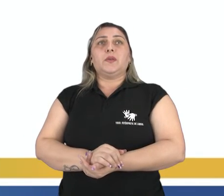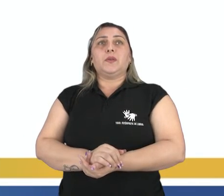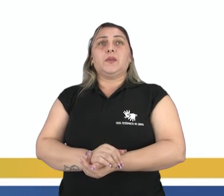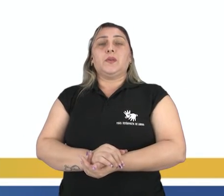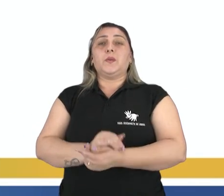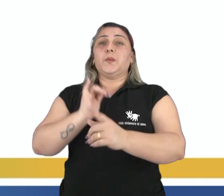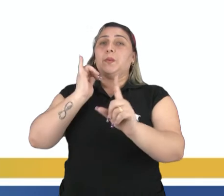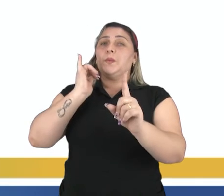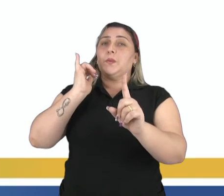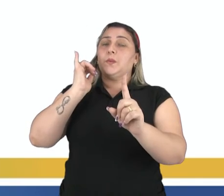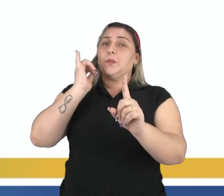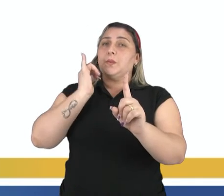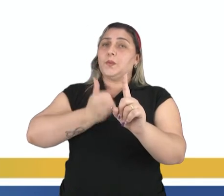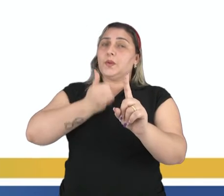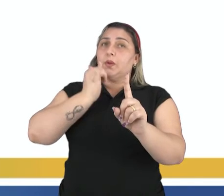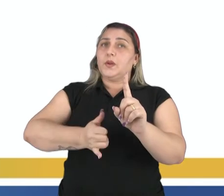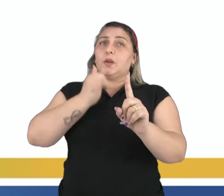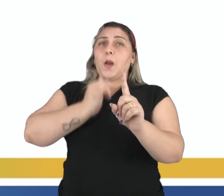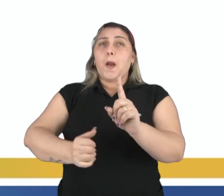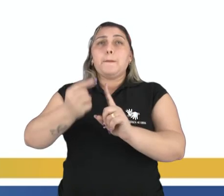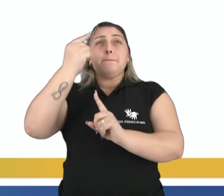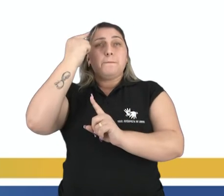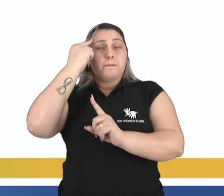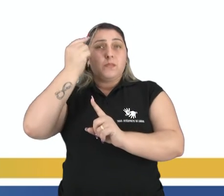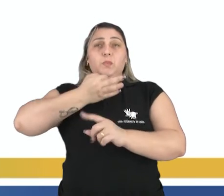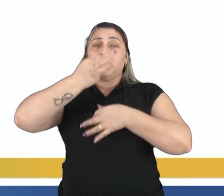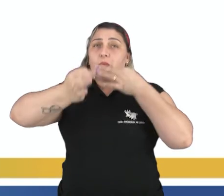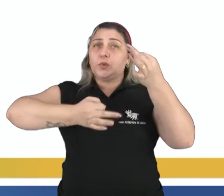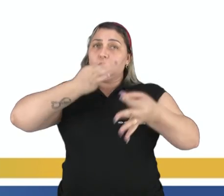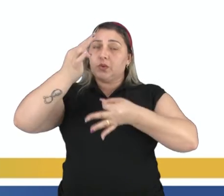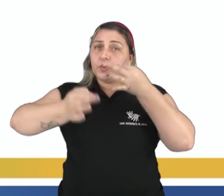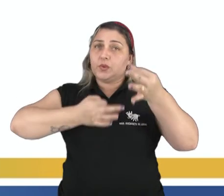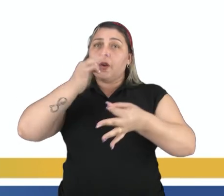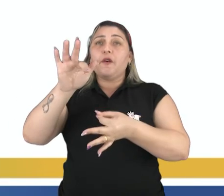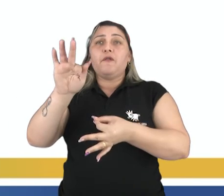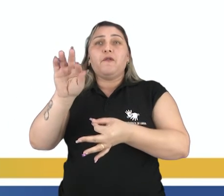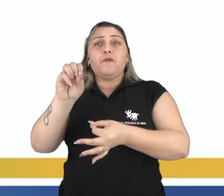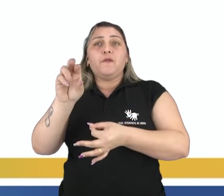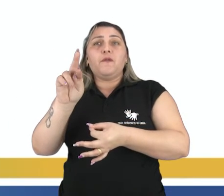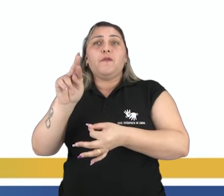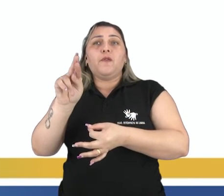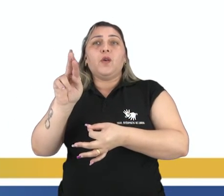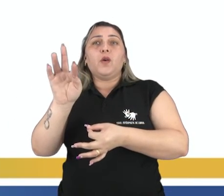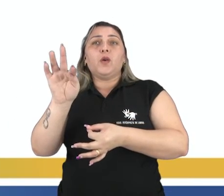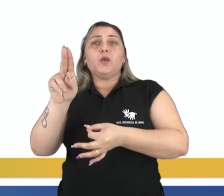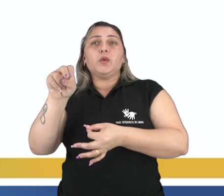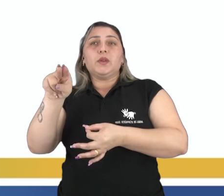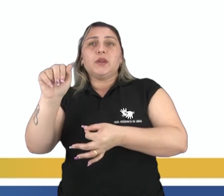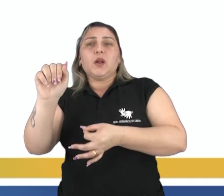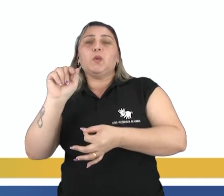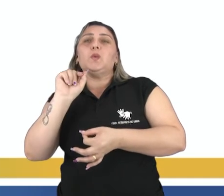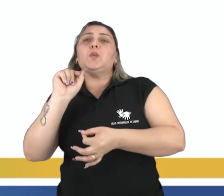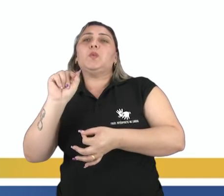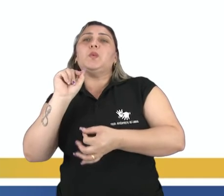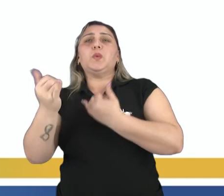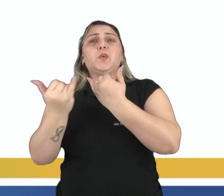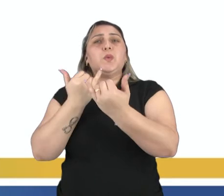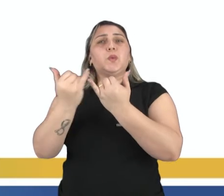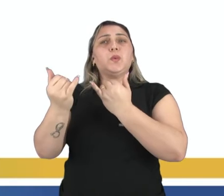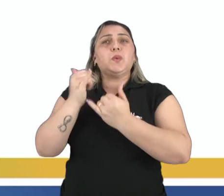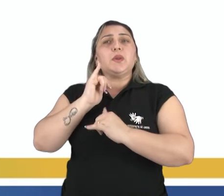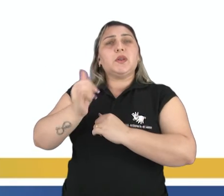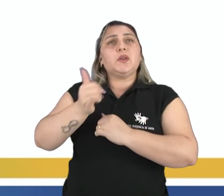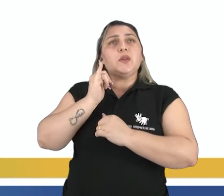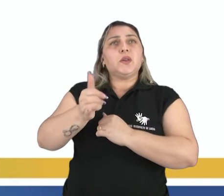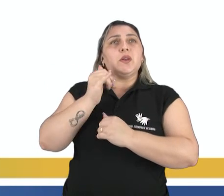narrador adota um ponto de vista que acompanha a perspectiva de Fortunato. O que singulariza esse procedimento narrativo